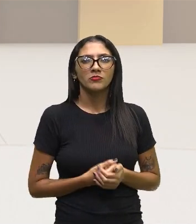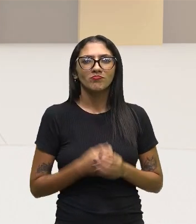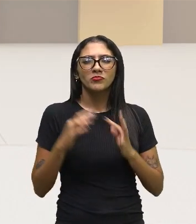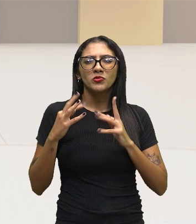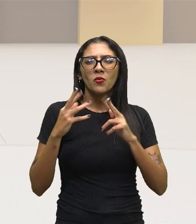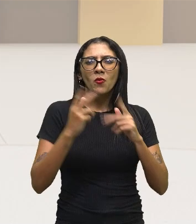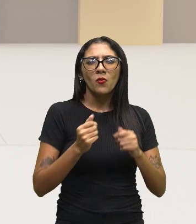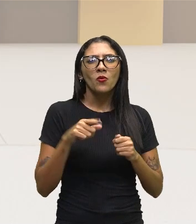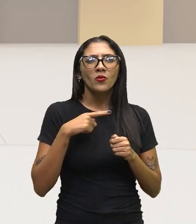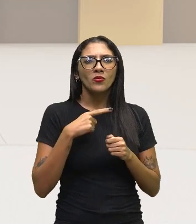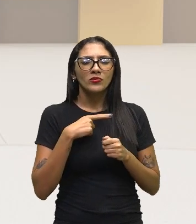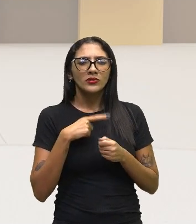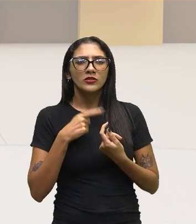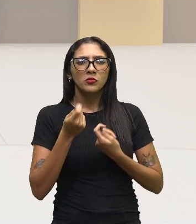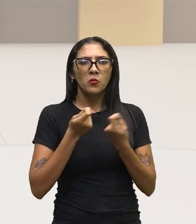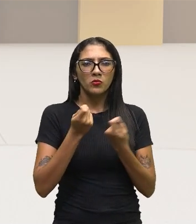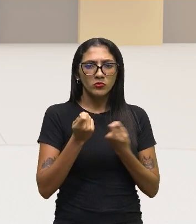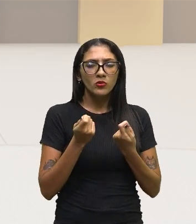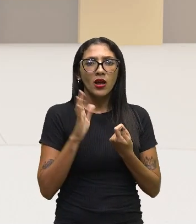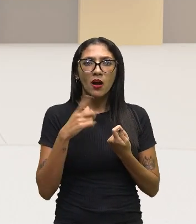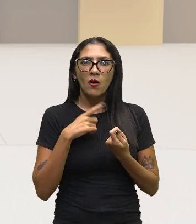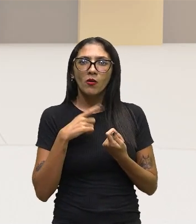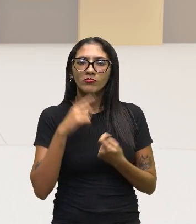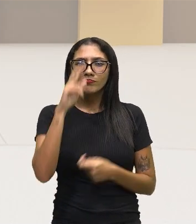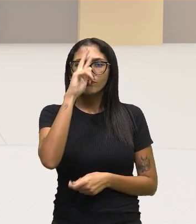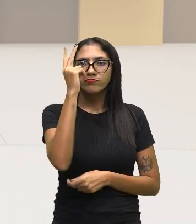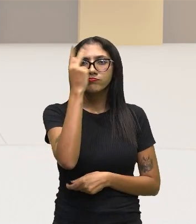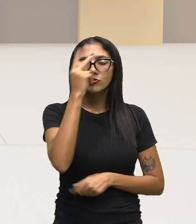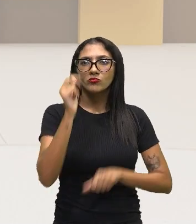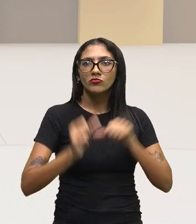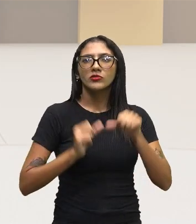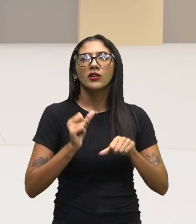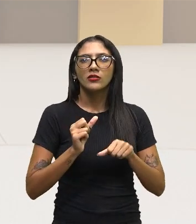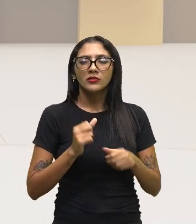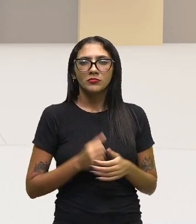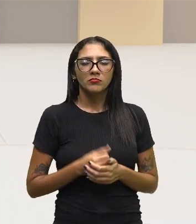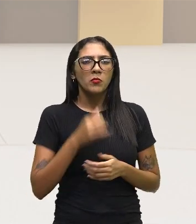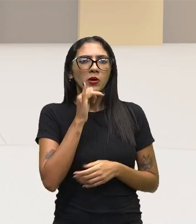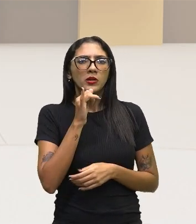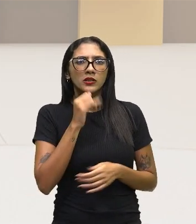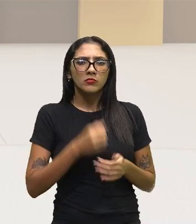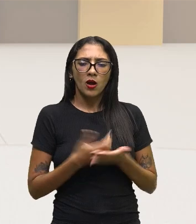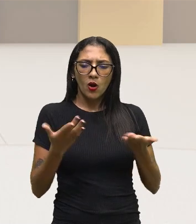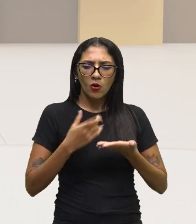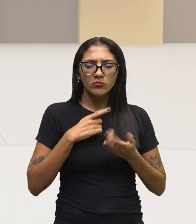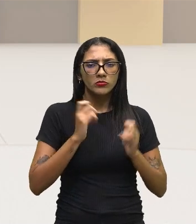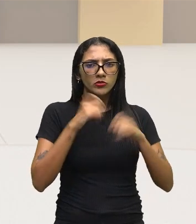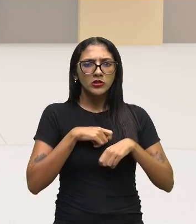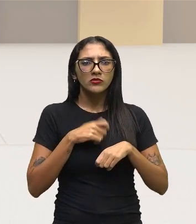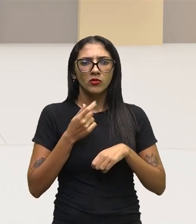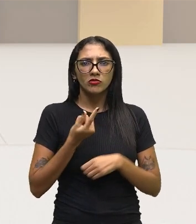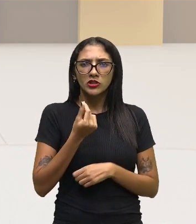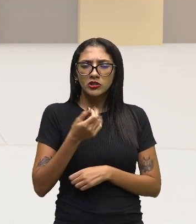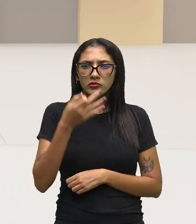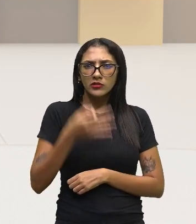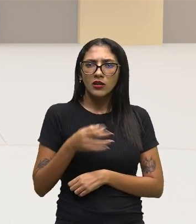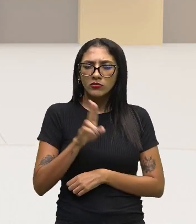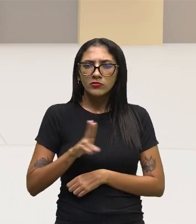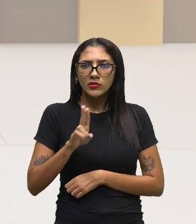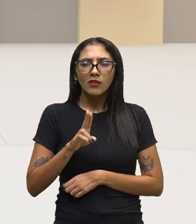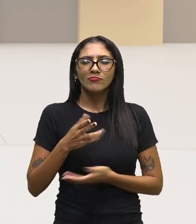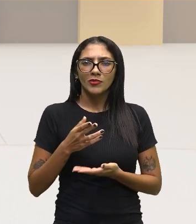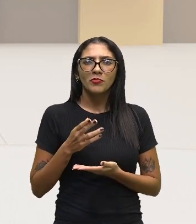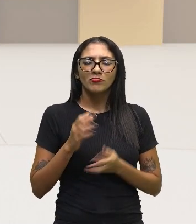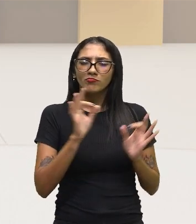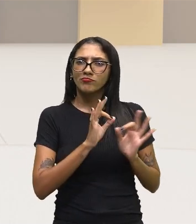orientação, você consegue agora pensar melhor. Eu, de fato, vou usar meu dinheiro dessa forma? A gente já aprendeu aqui, né?